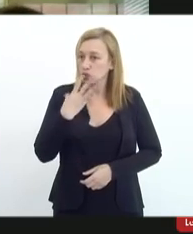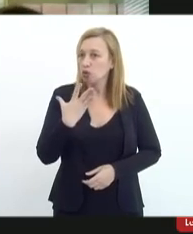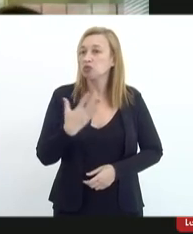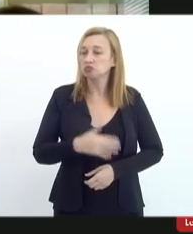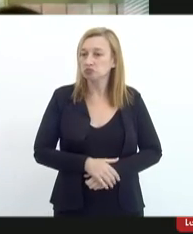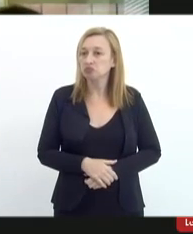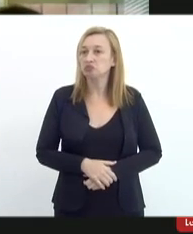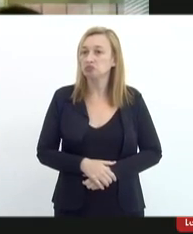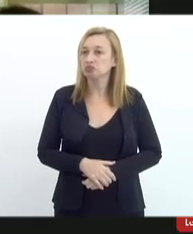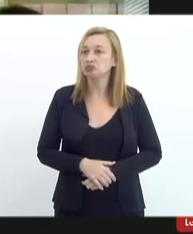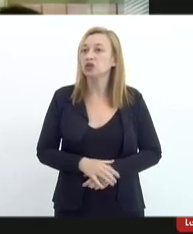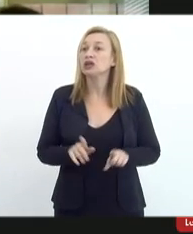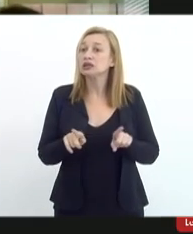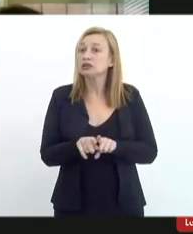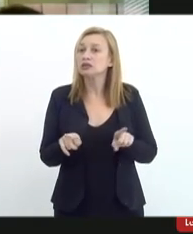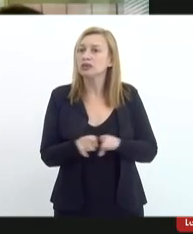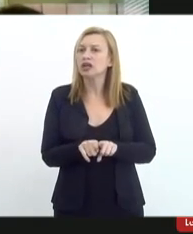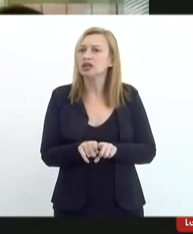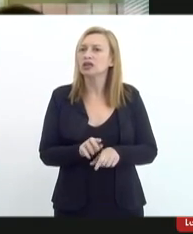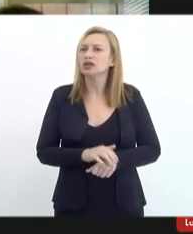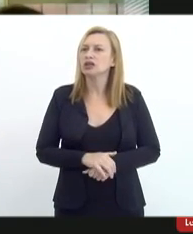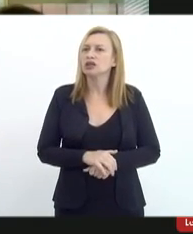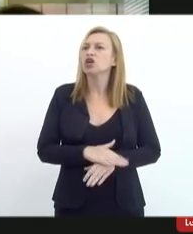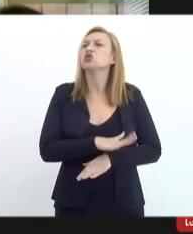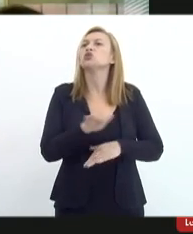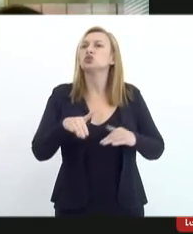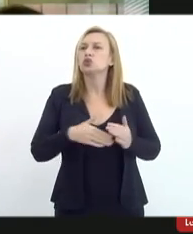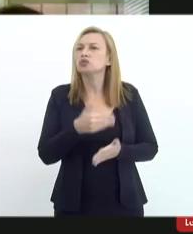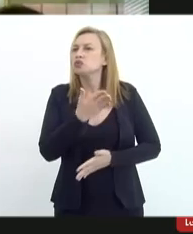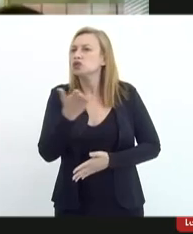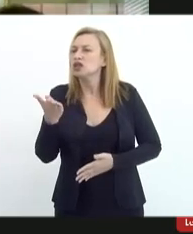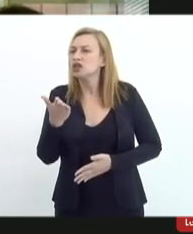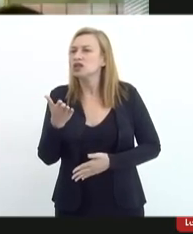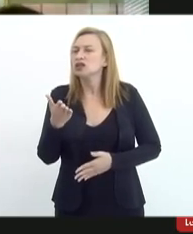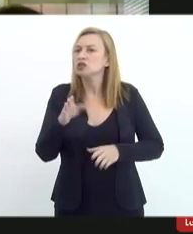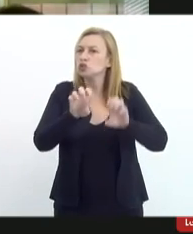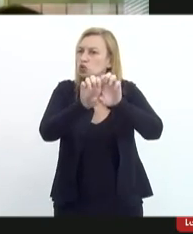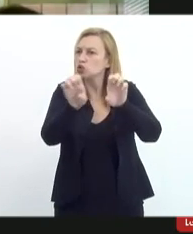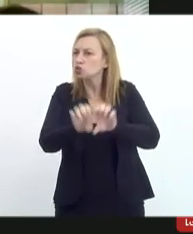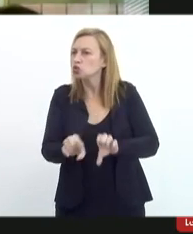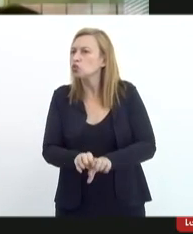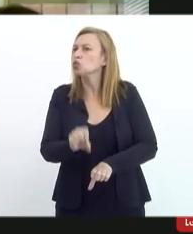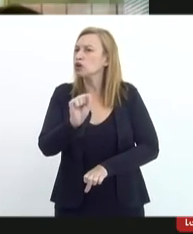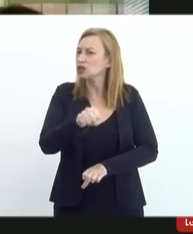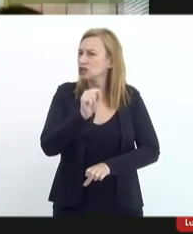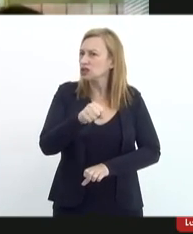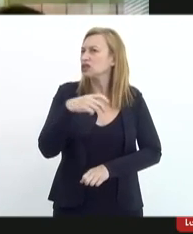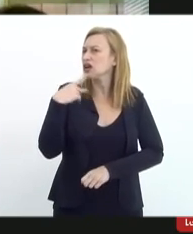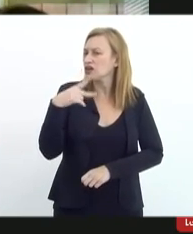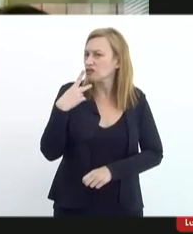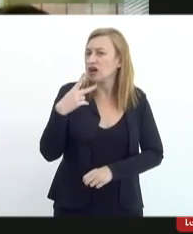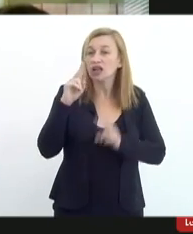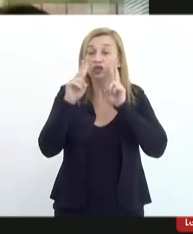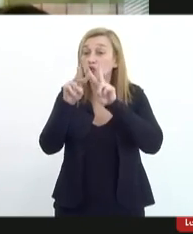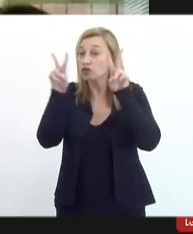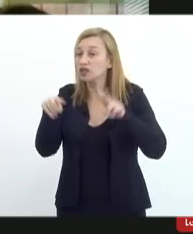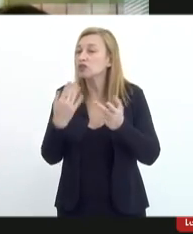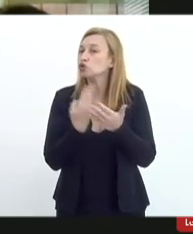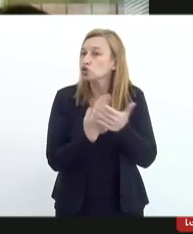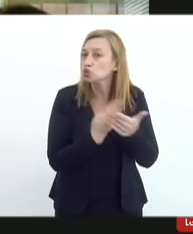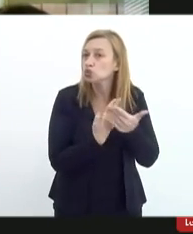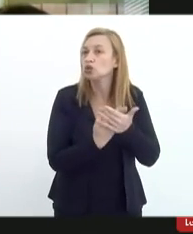E, sobretudo, todos eles bem estruturados na defesa dos seus pontos de vista